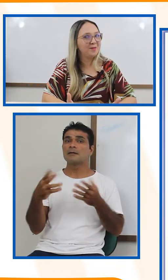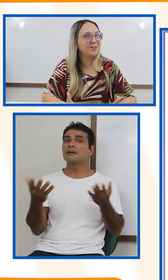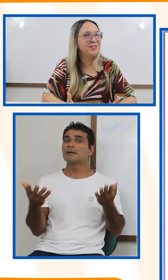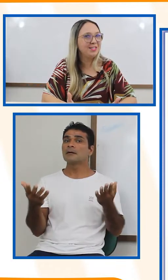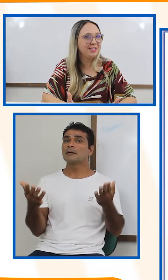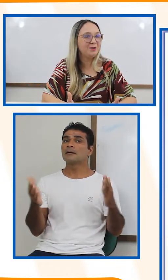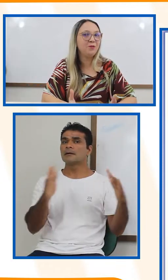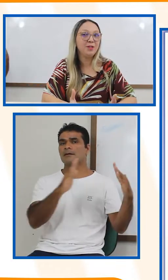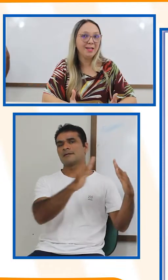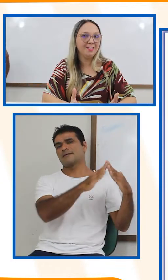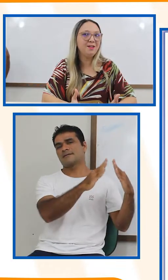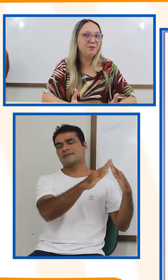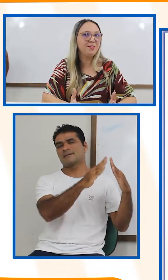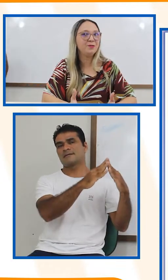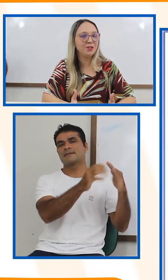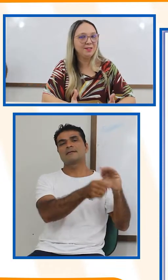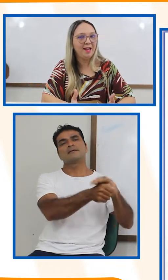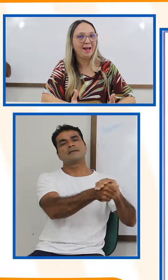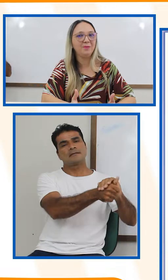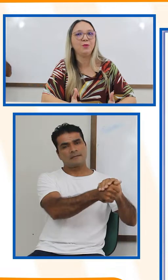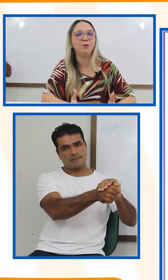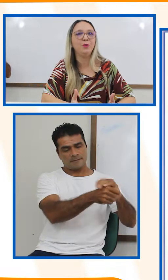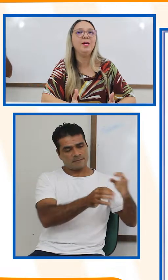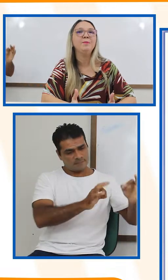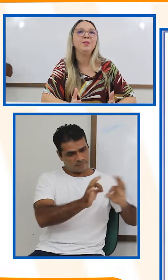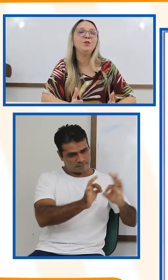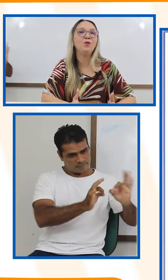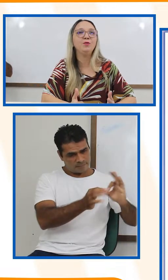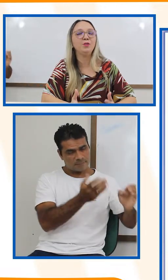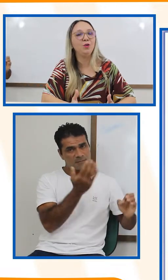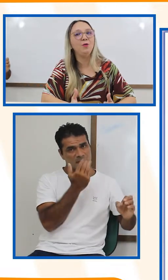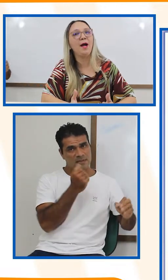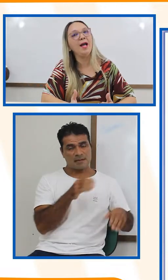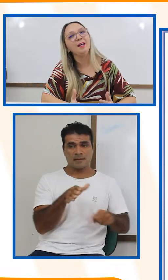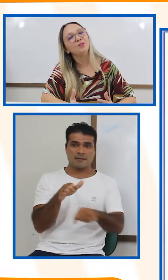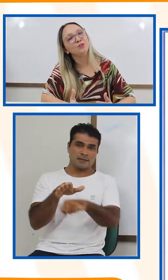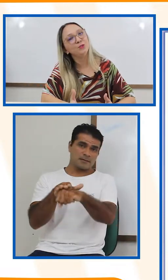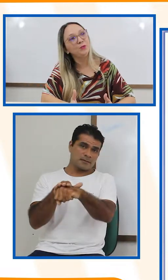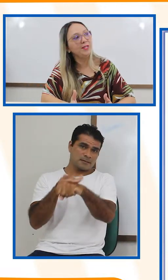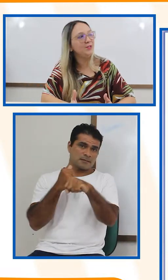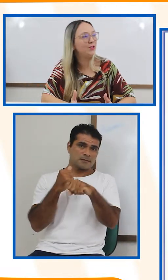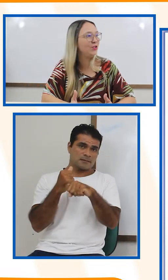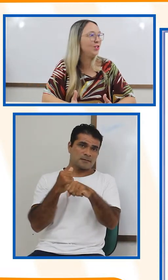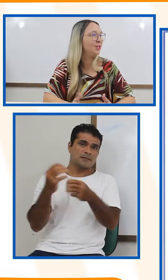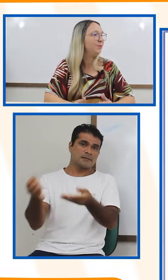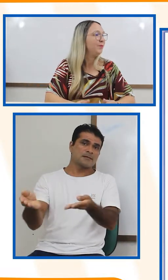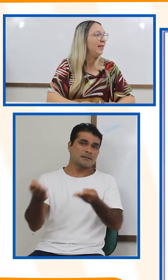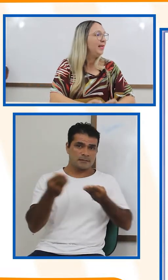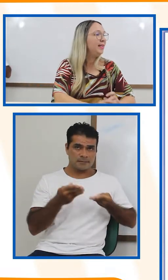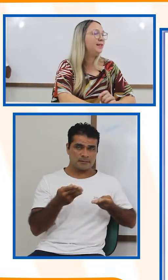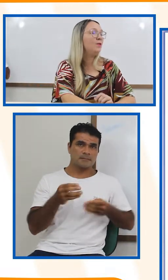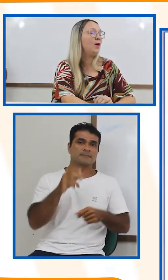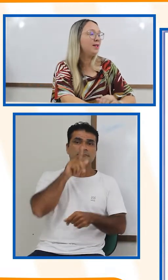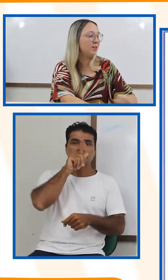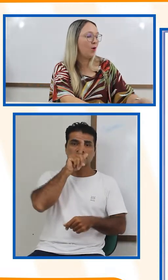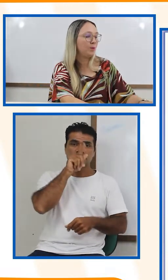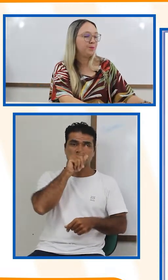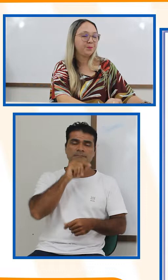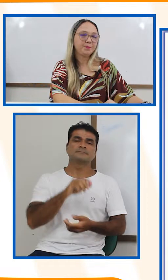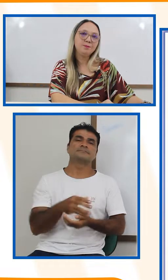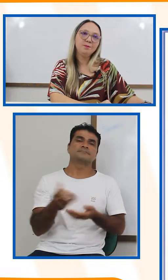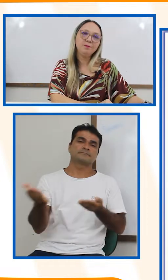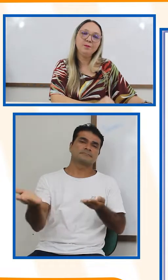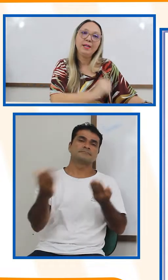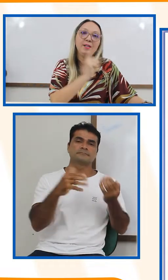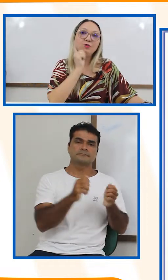do Jabuti. Foi ele que fez o jantar, não foi? E convidou a Juriti. Então, olha só.